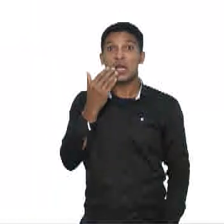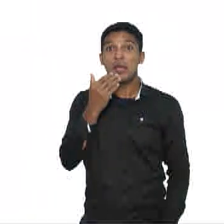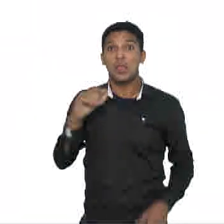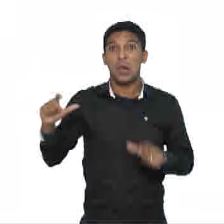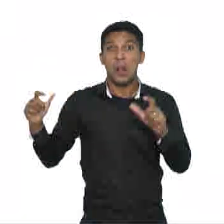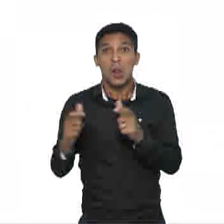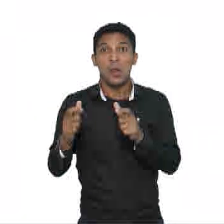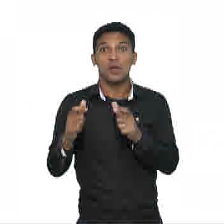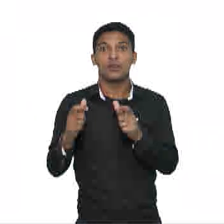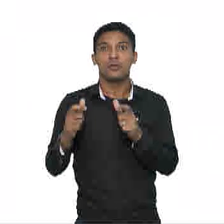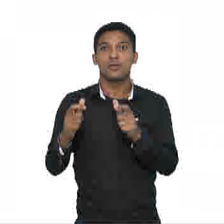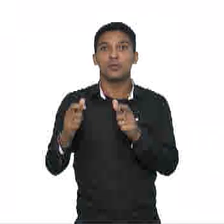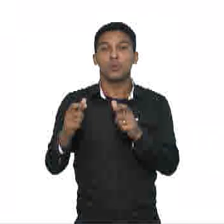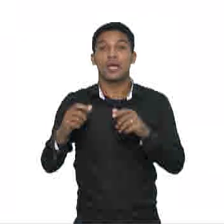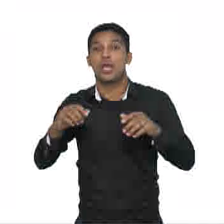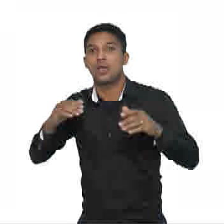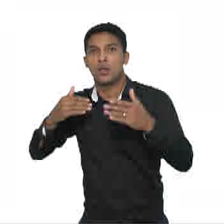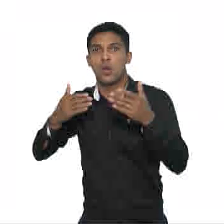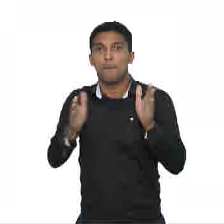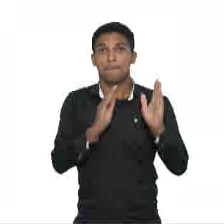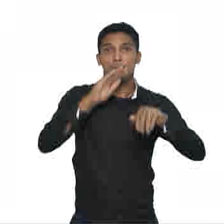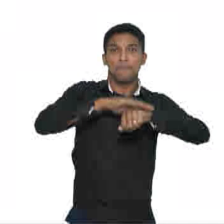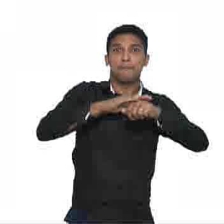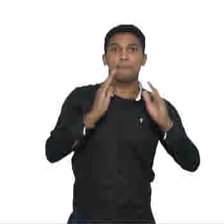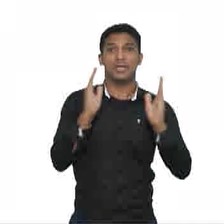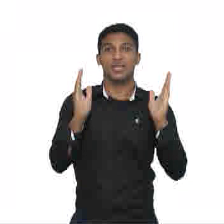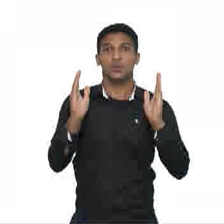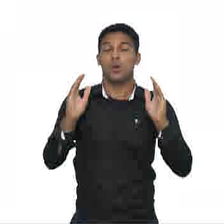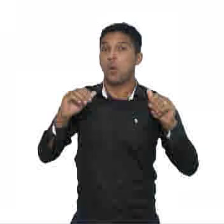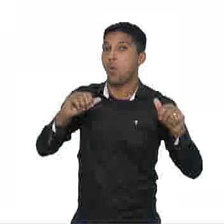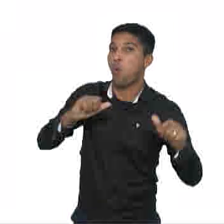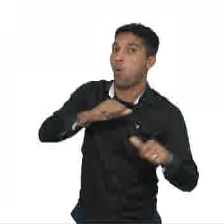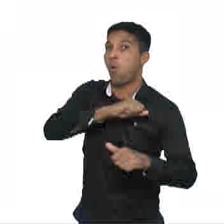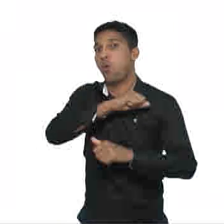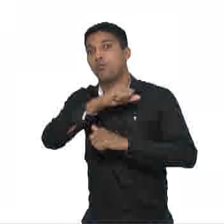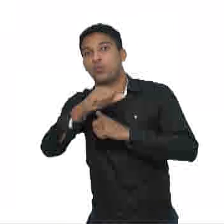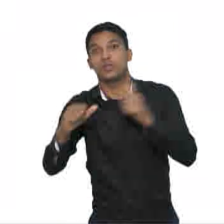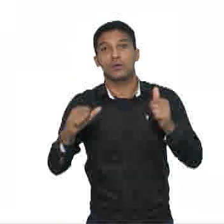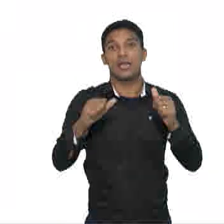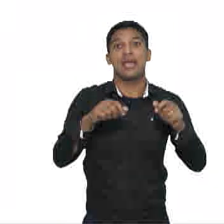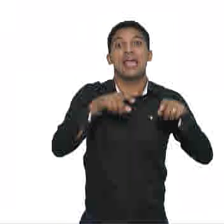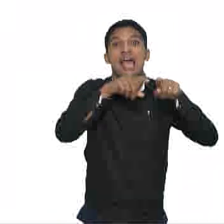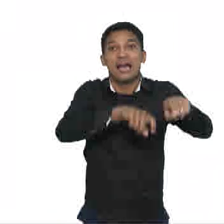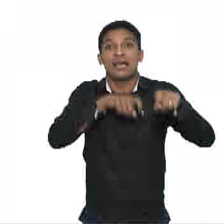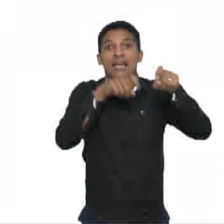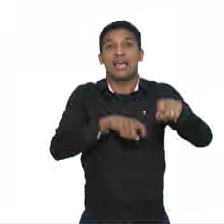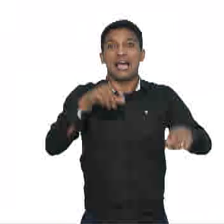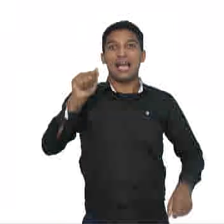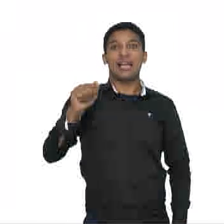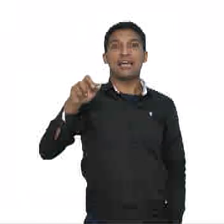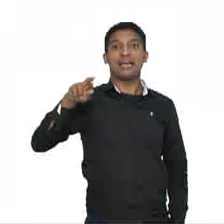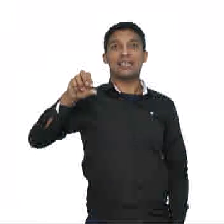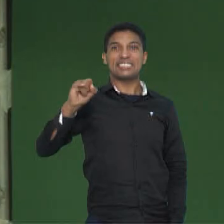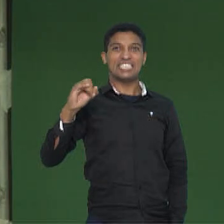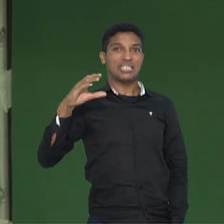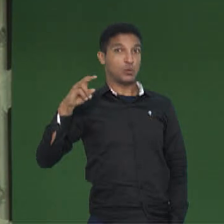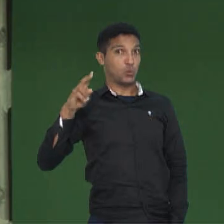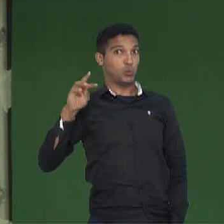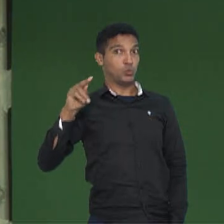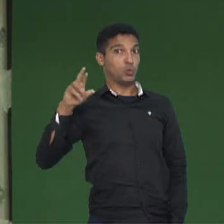a agricultura intensiva, houve um claro declínio na nutrição humana. Quer dizer que